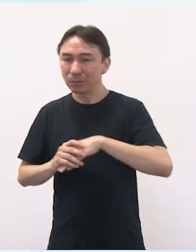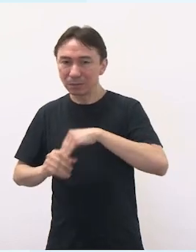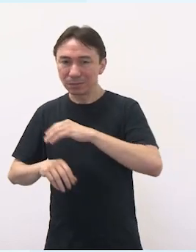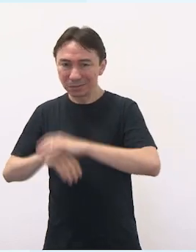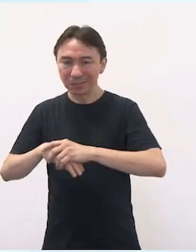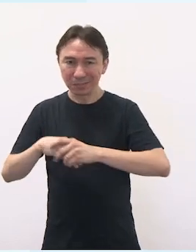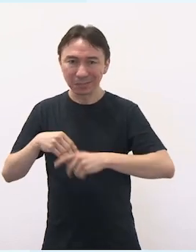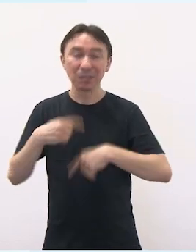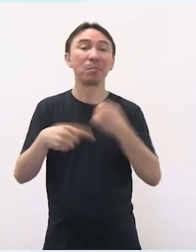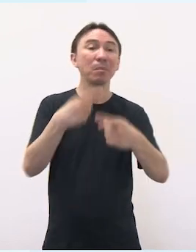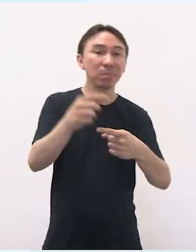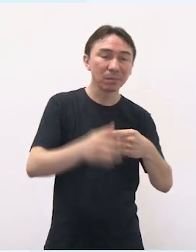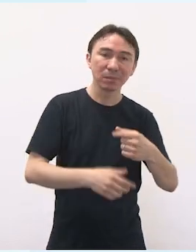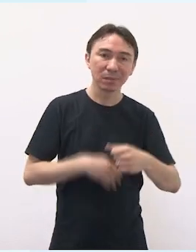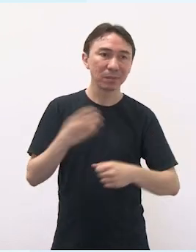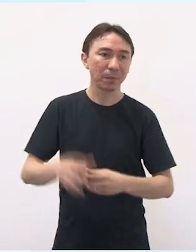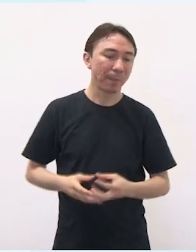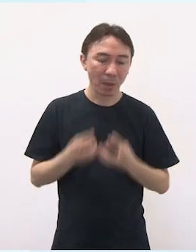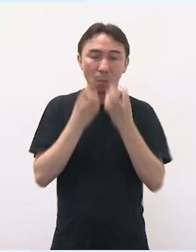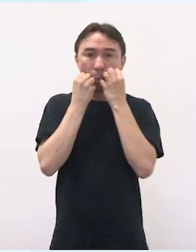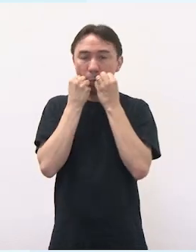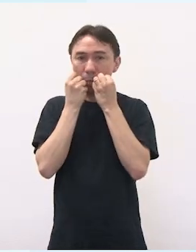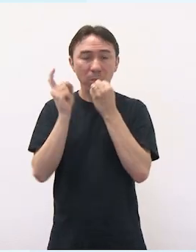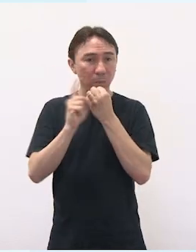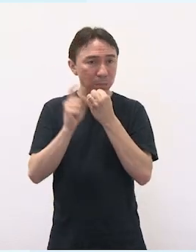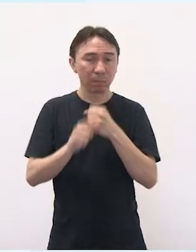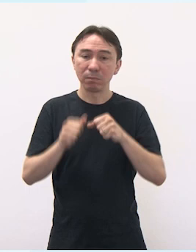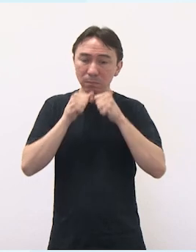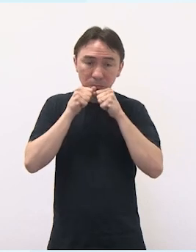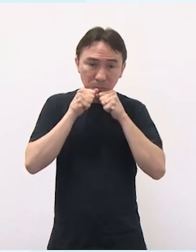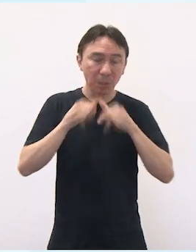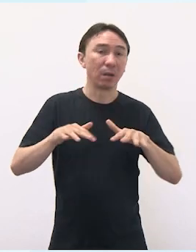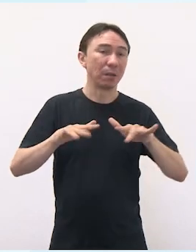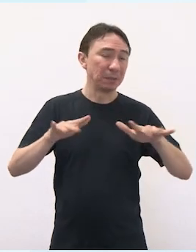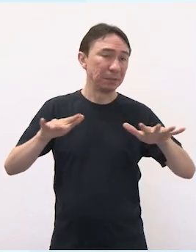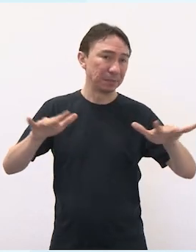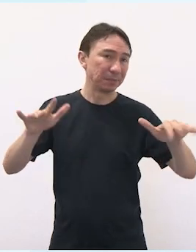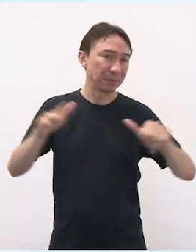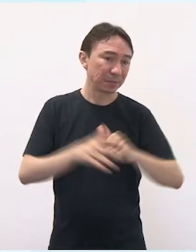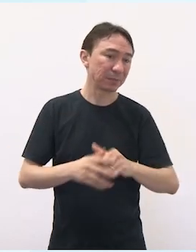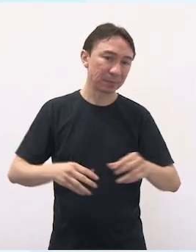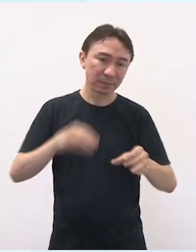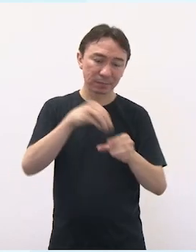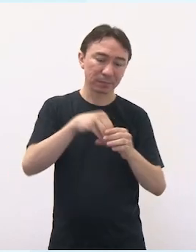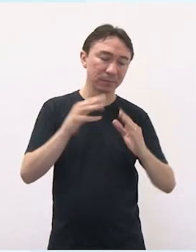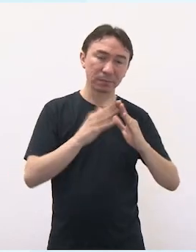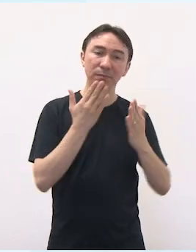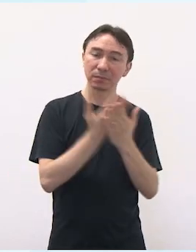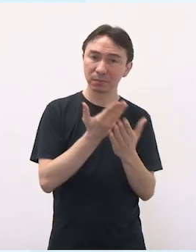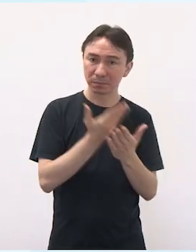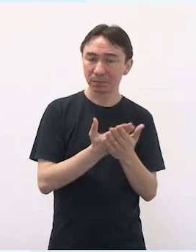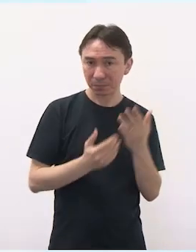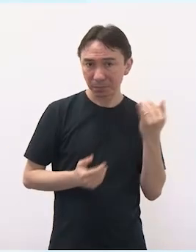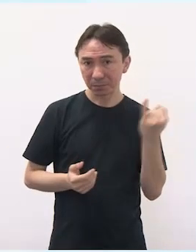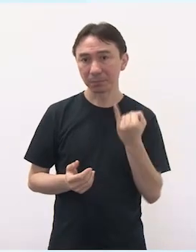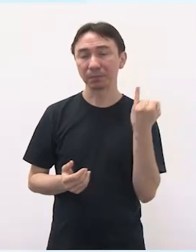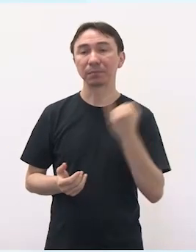possam ser compartilhadas por todos dentro da unidade escolar. Pode